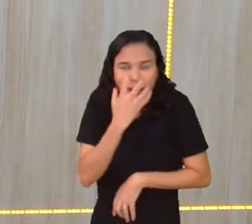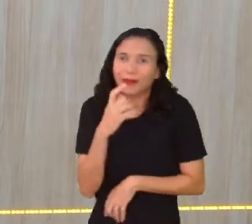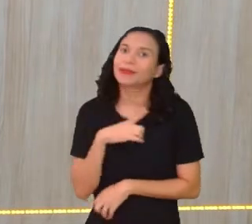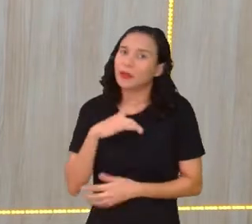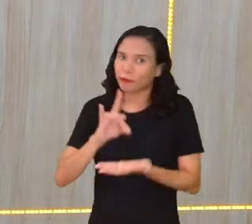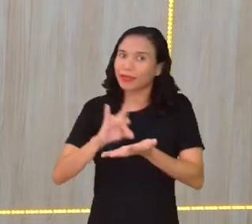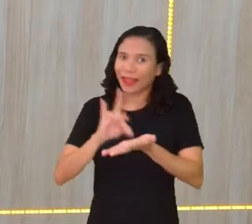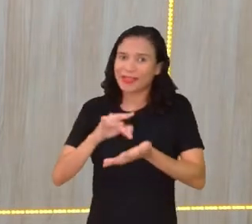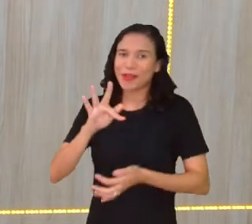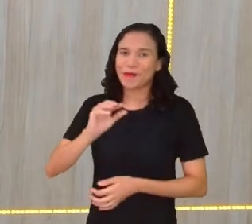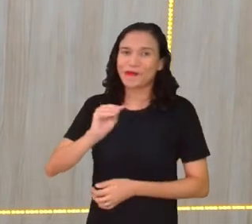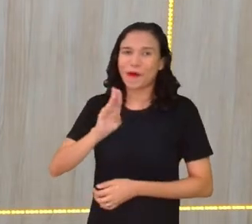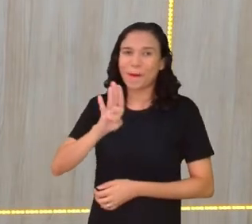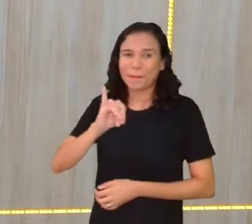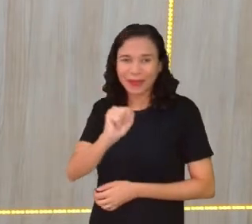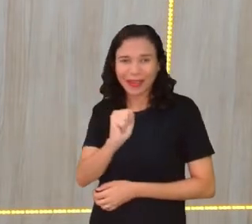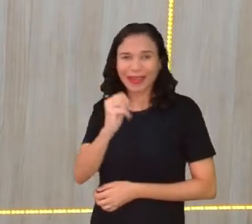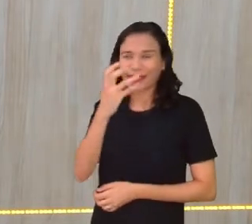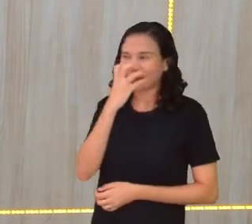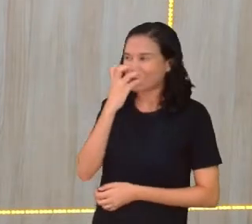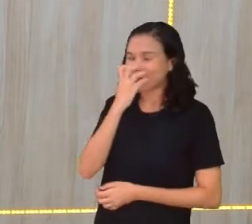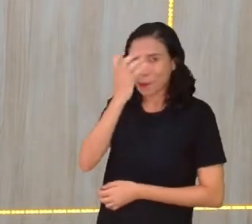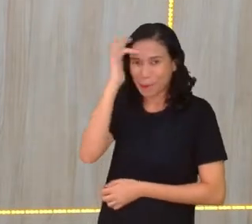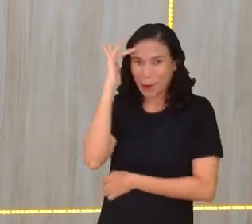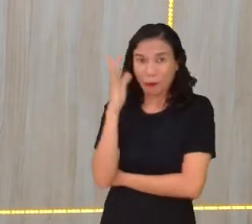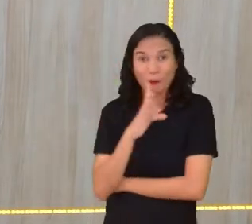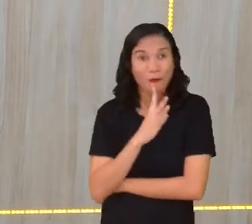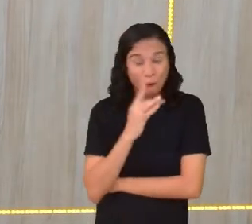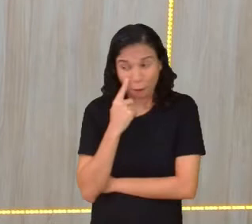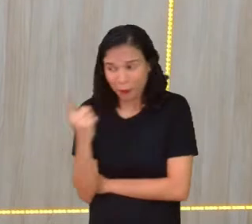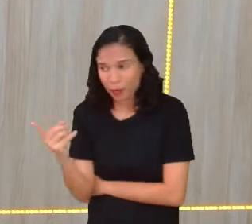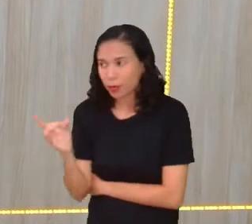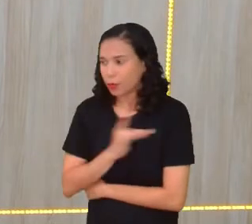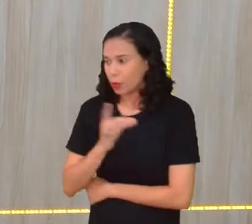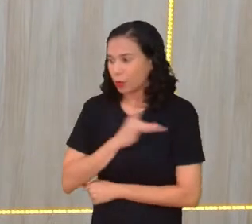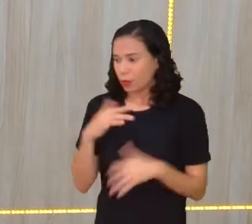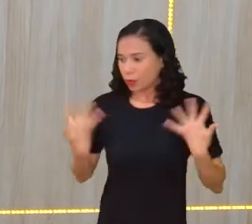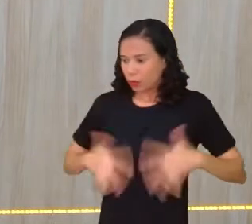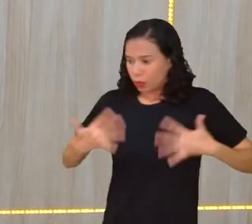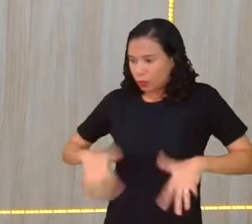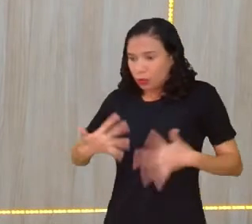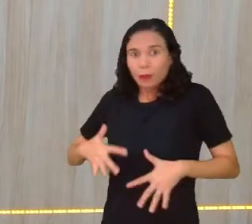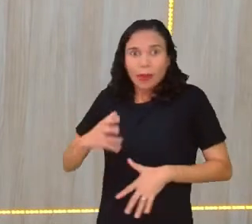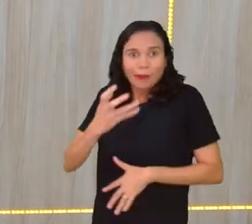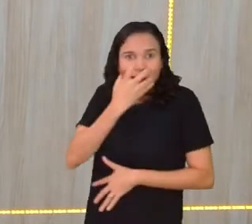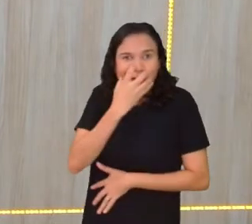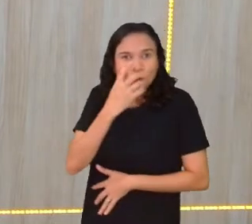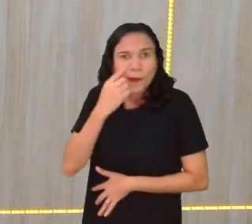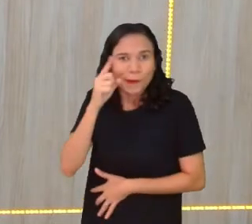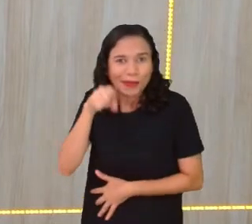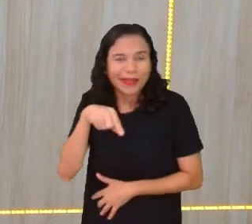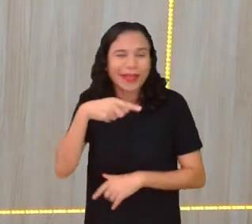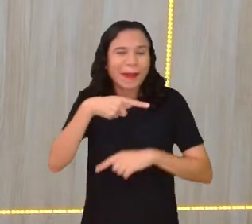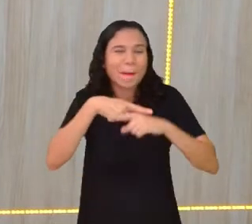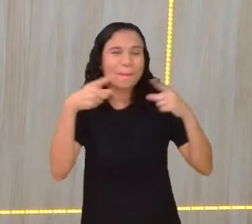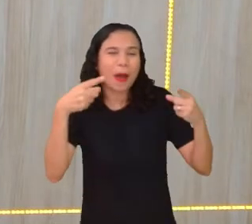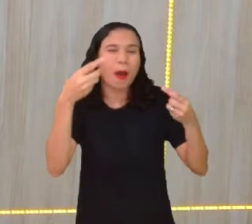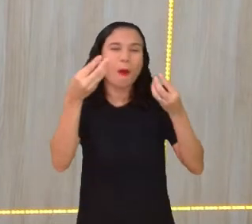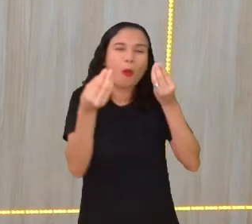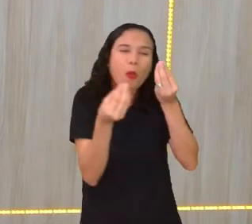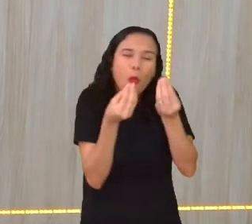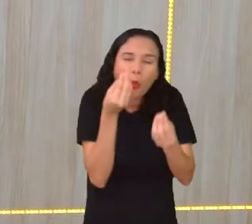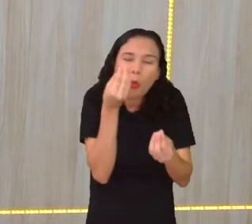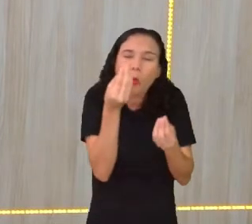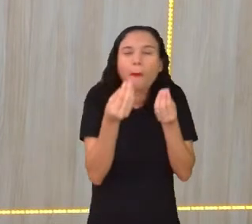isso não é história não. Professora, quem me conhece sabe que eu morro de medo de cachorro, certo? E nesse sentido,